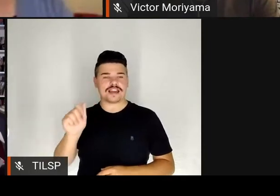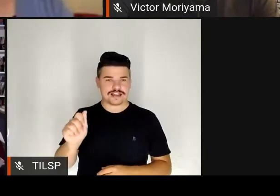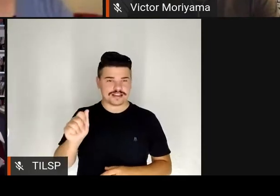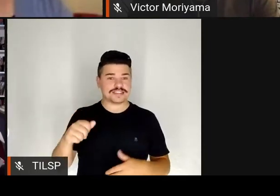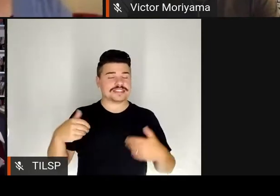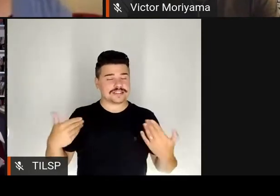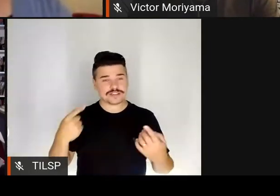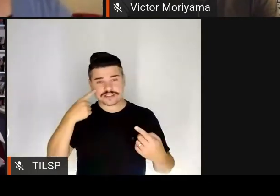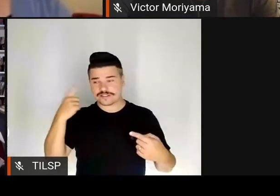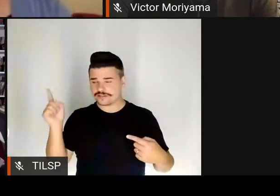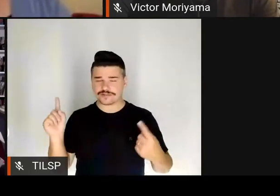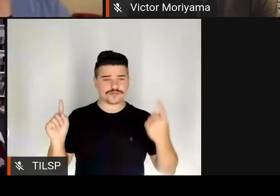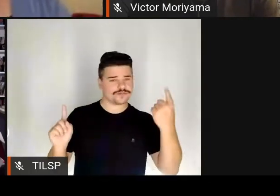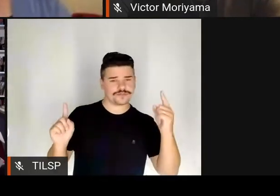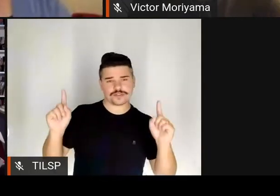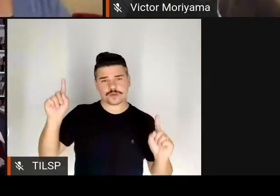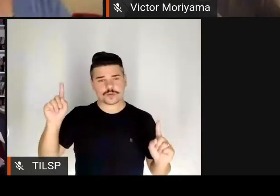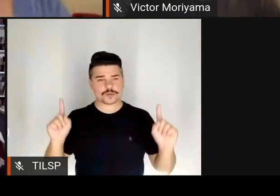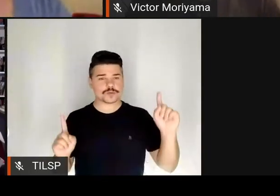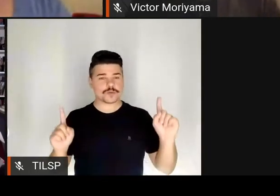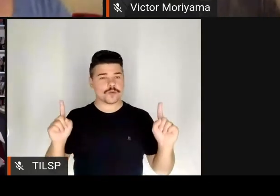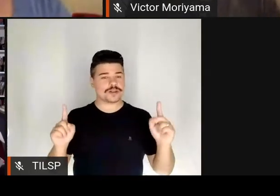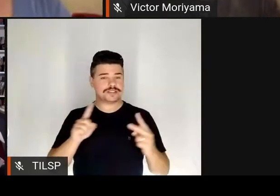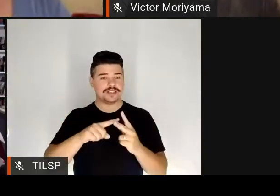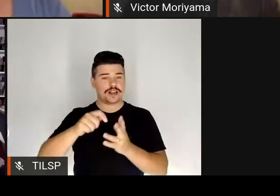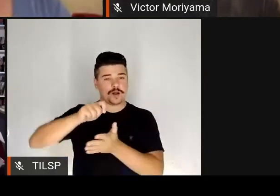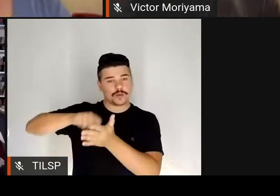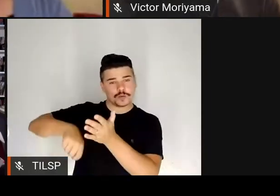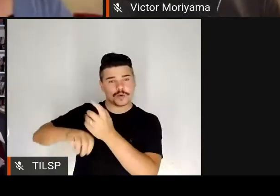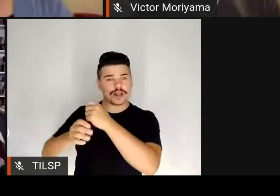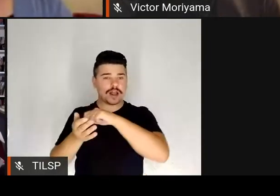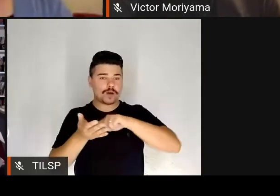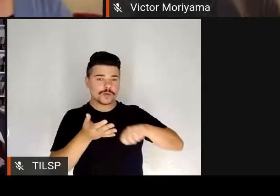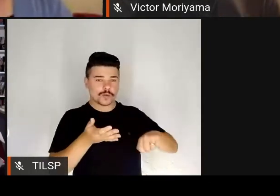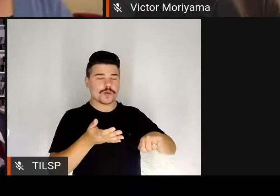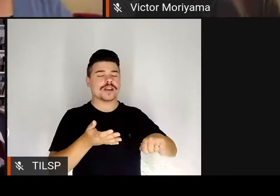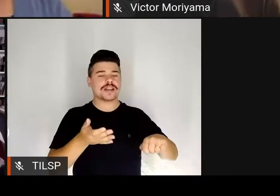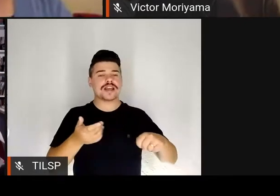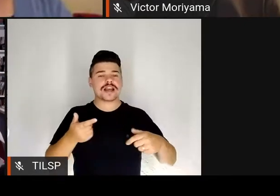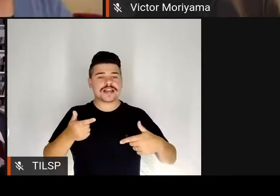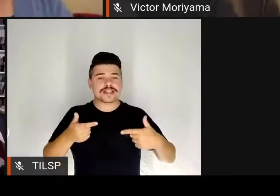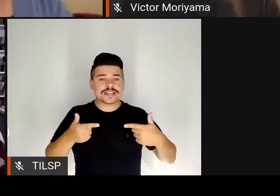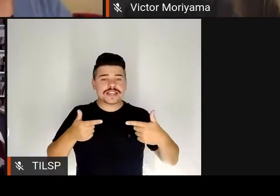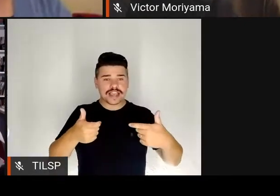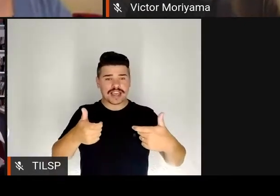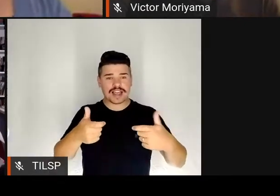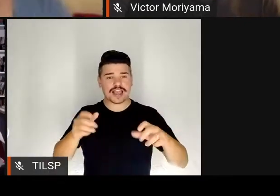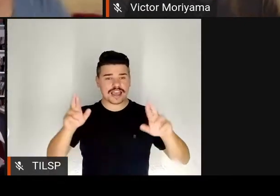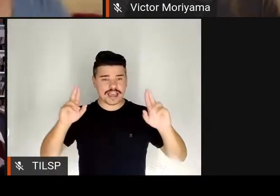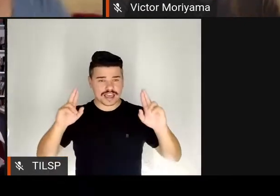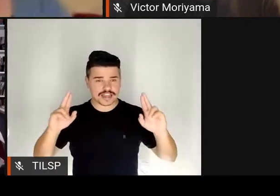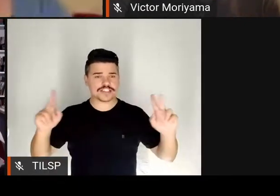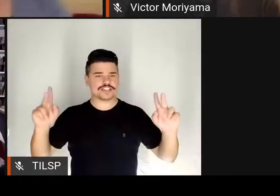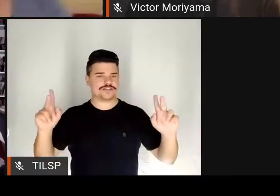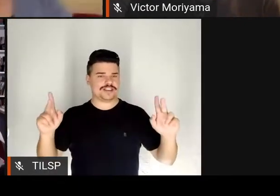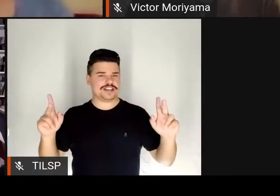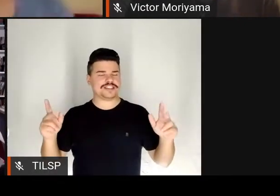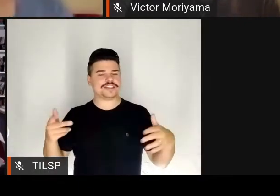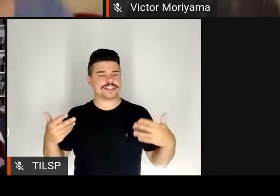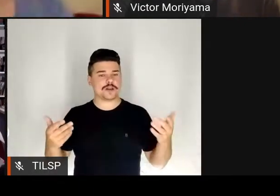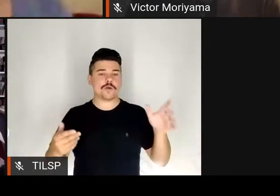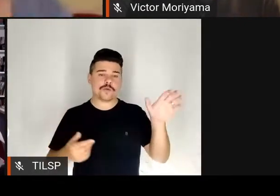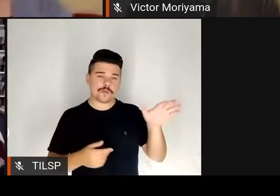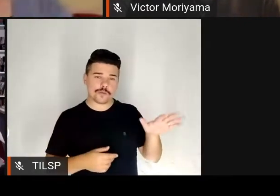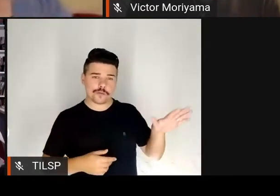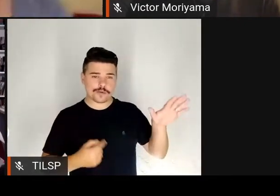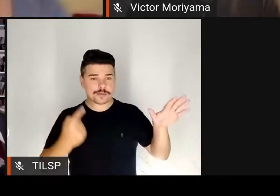que para esses dois autores, a face da guerra era muito distinta, né? Enquanto para um a face da